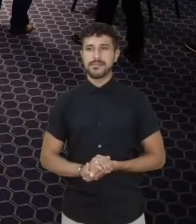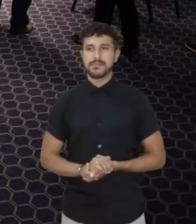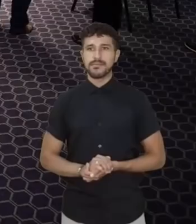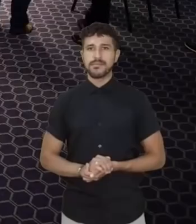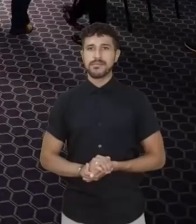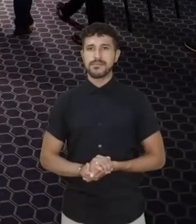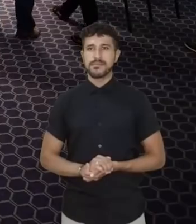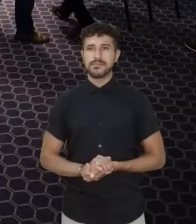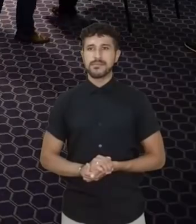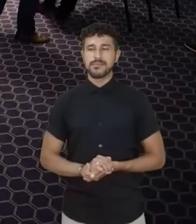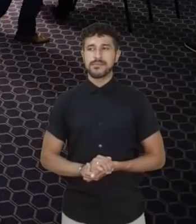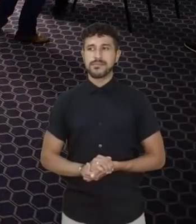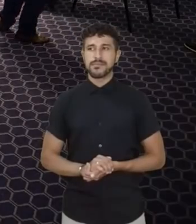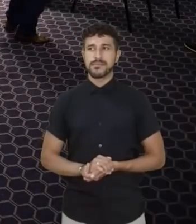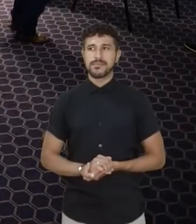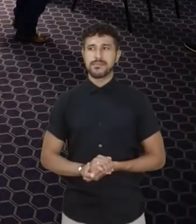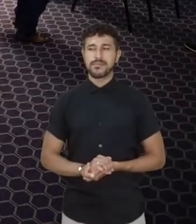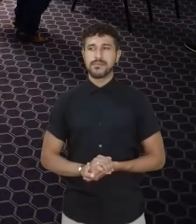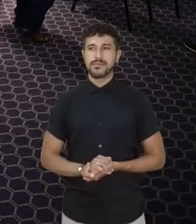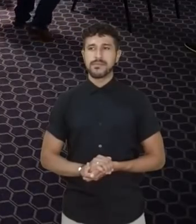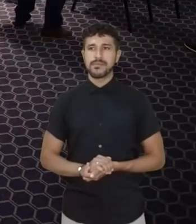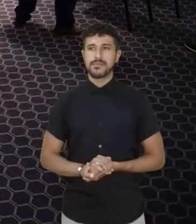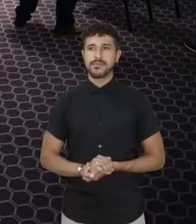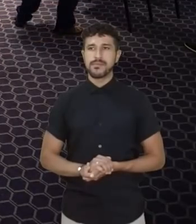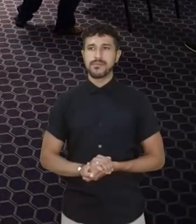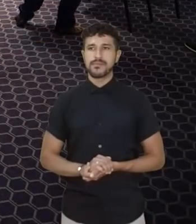Então, ai, ai, ai.